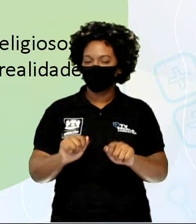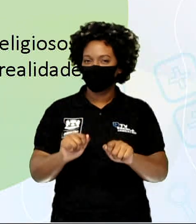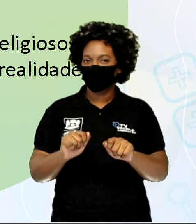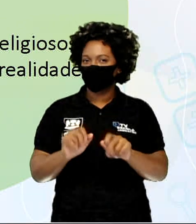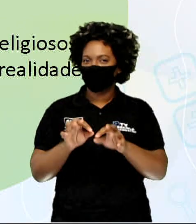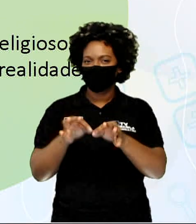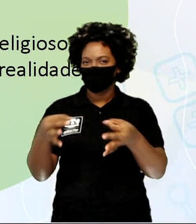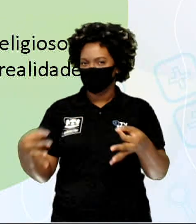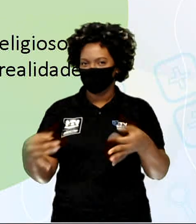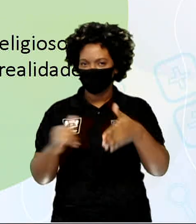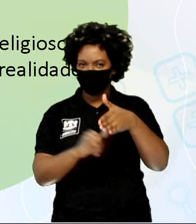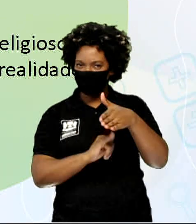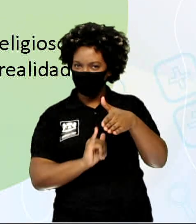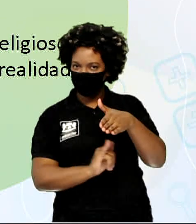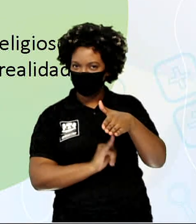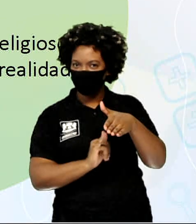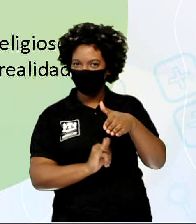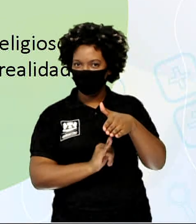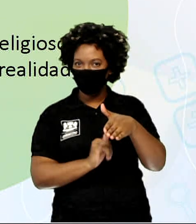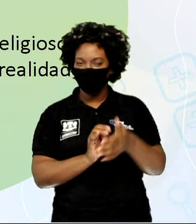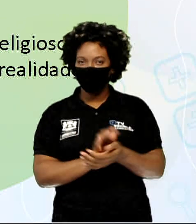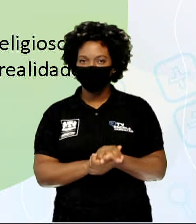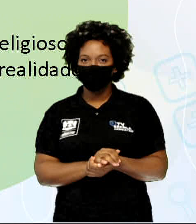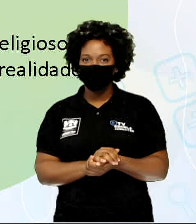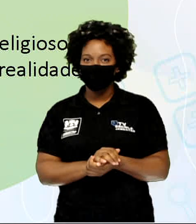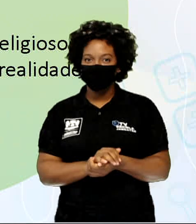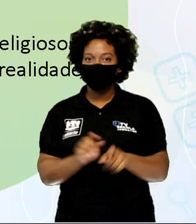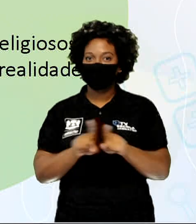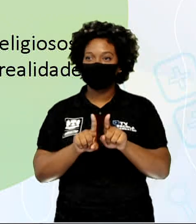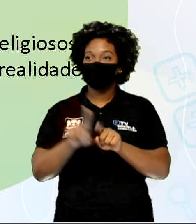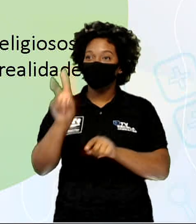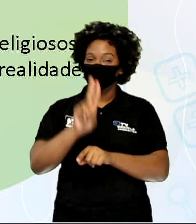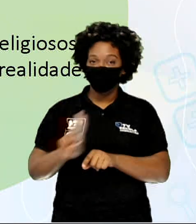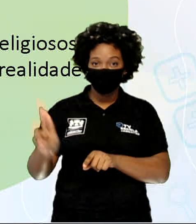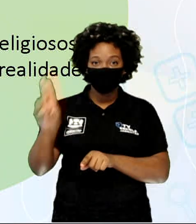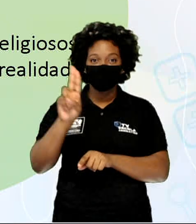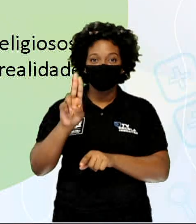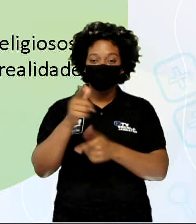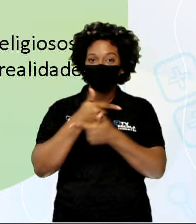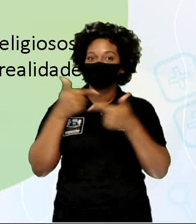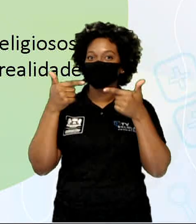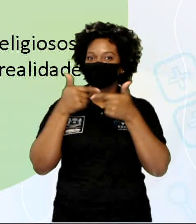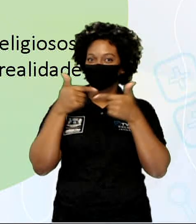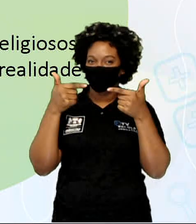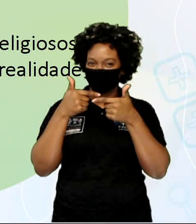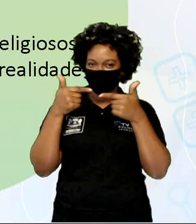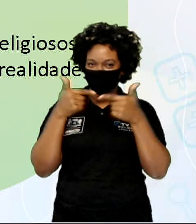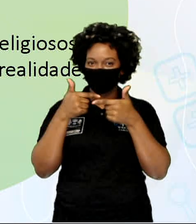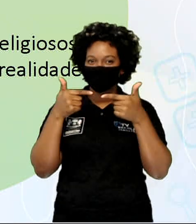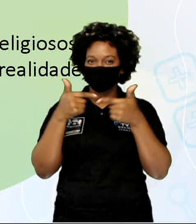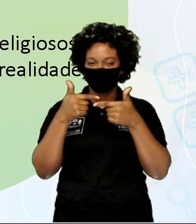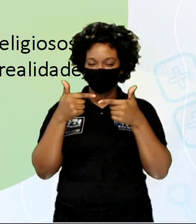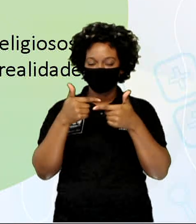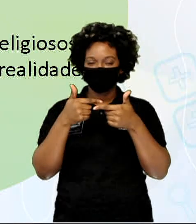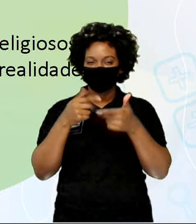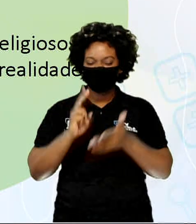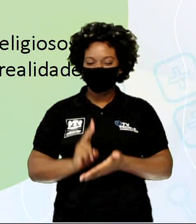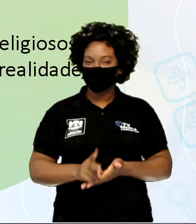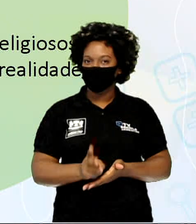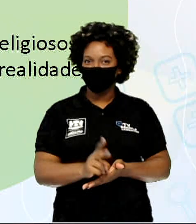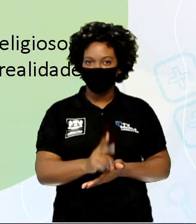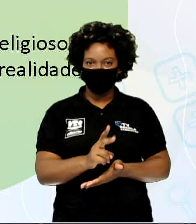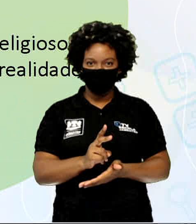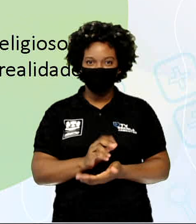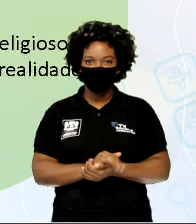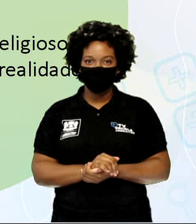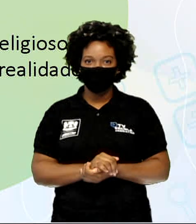seja, informal, ele faz muito uso do humor, da ironia e do sarcasmo.